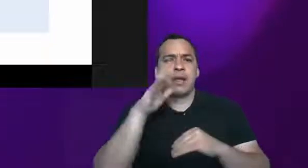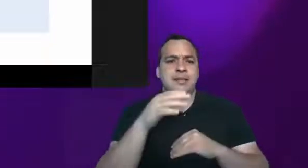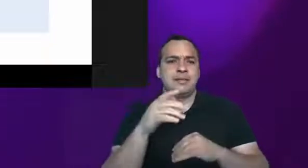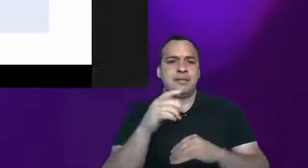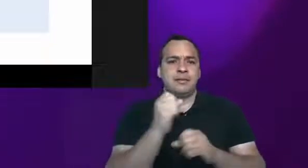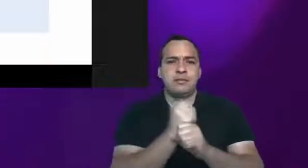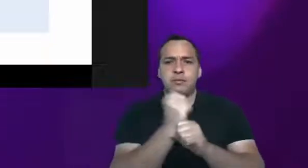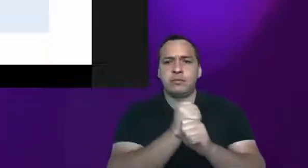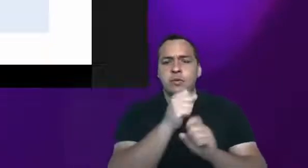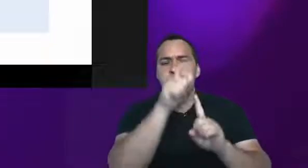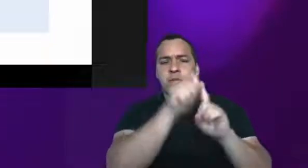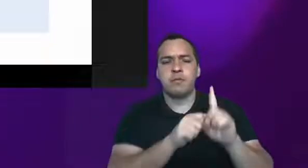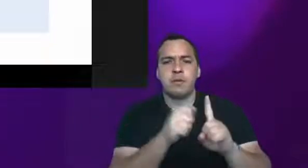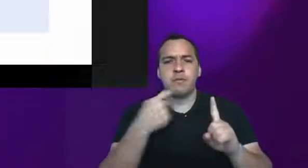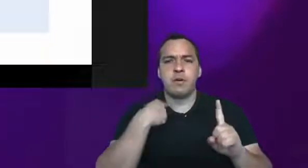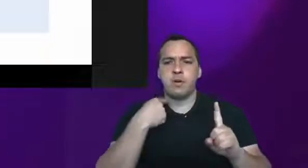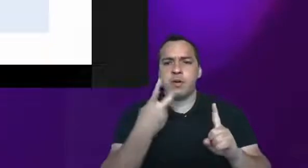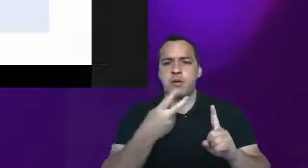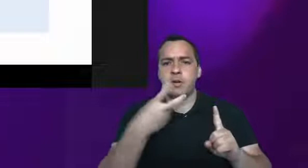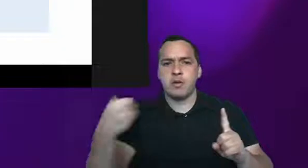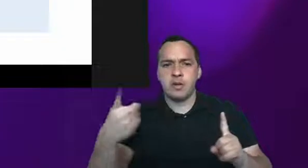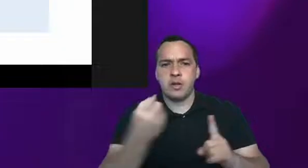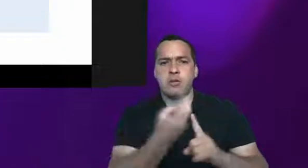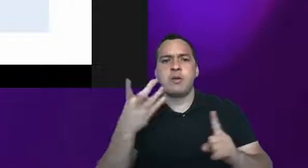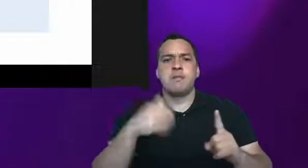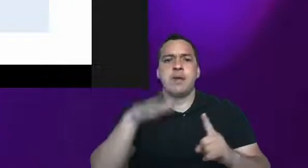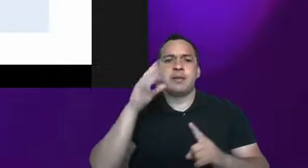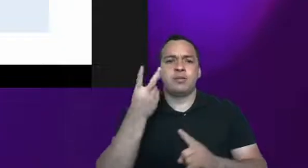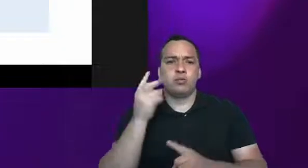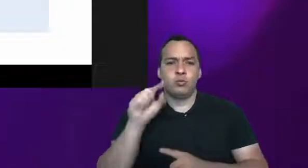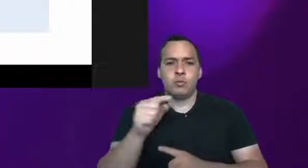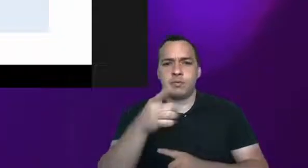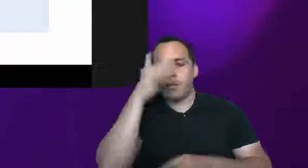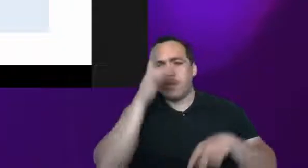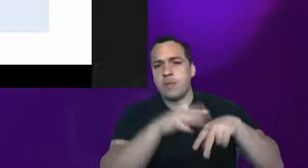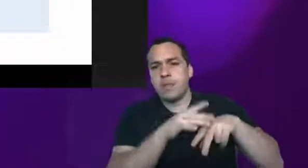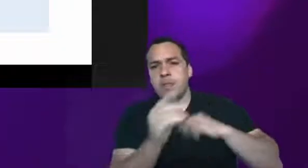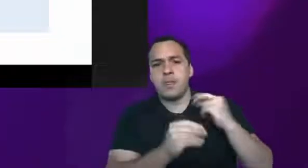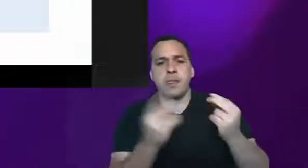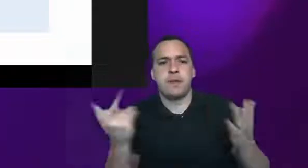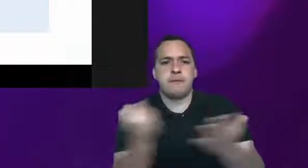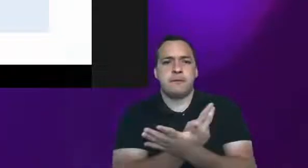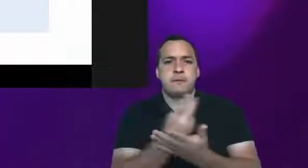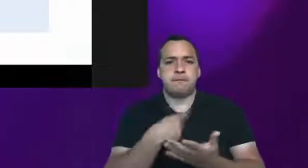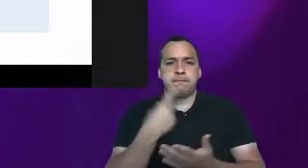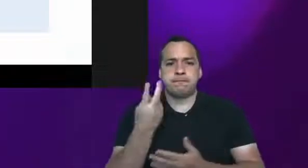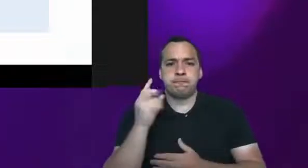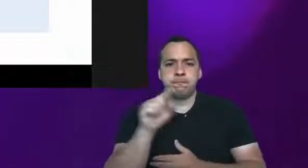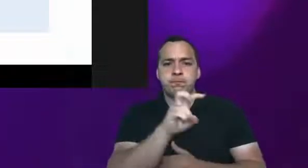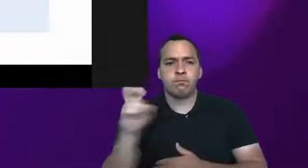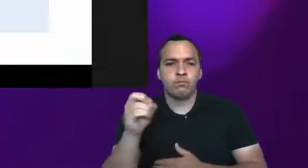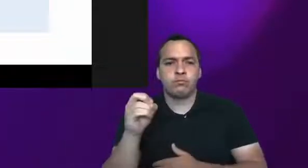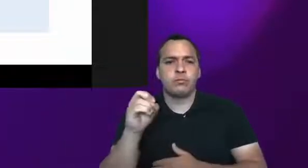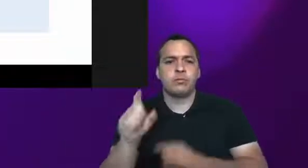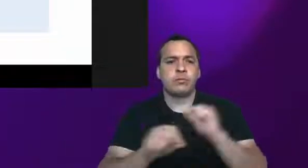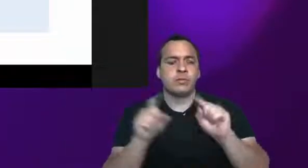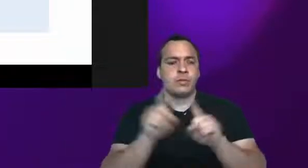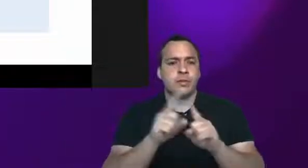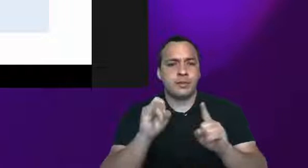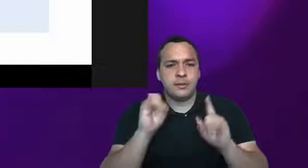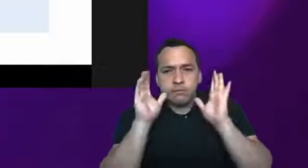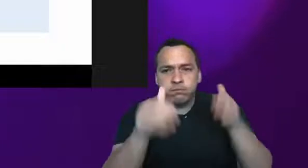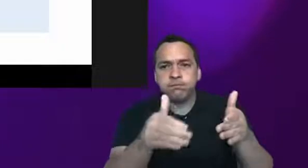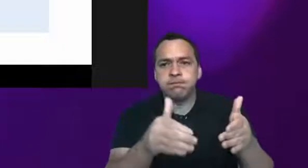tínhamos tratado quase 2.200 doentes. Hoje em dia já estamos a chegar aos 2.500. Se nós considerarmos apenas os